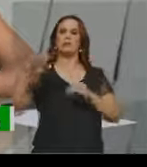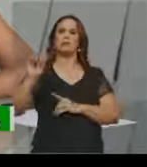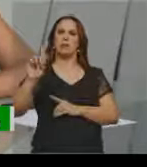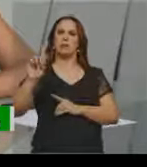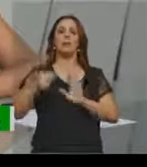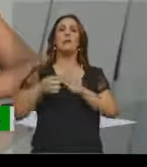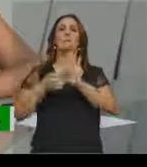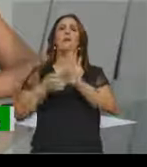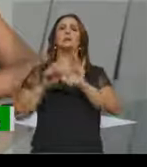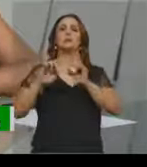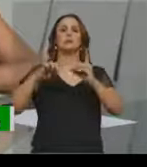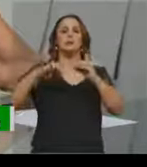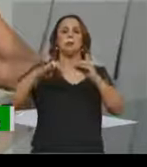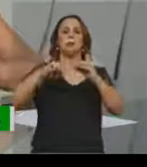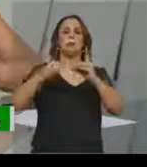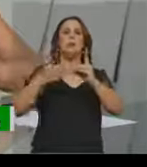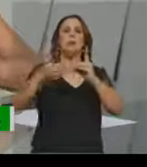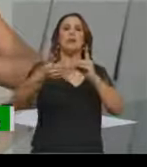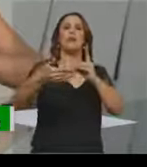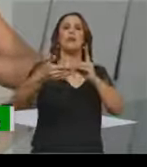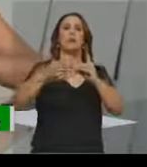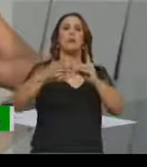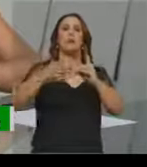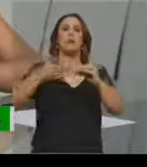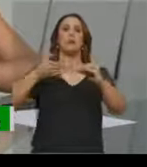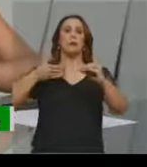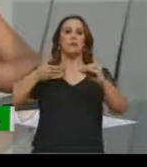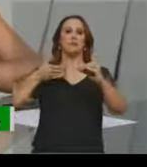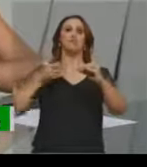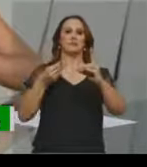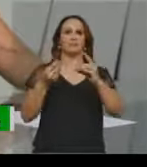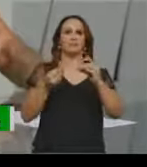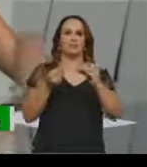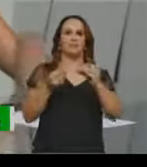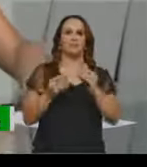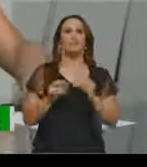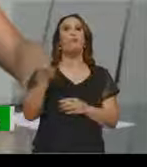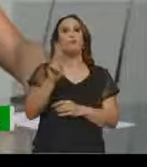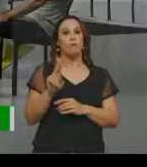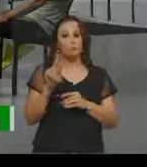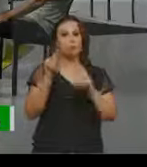vai facilitar melhor para a gente poder entender quais são essas representações.